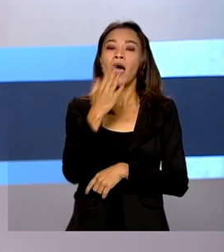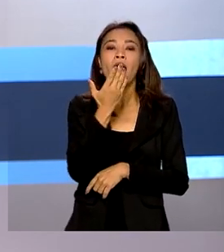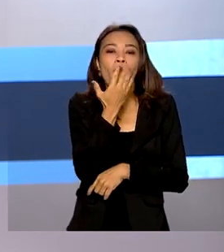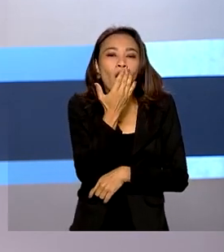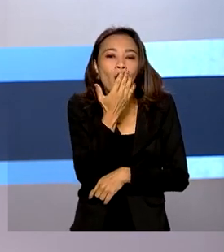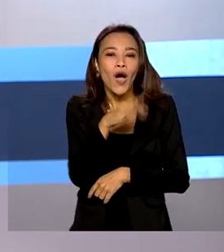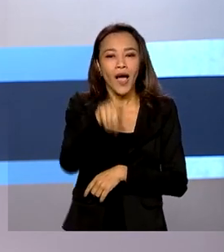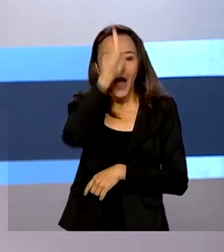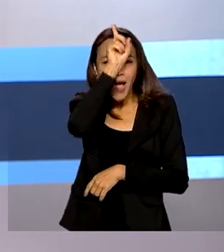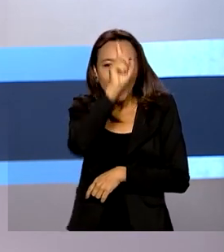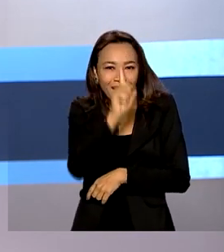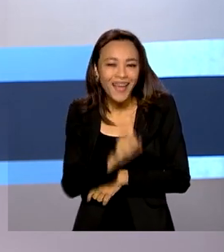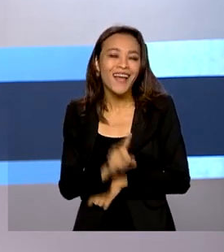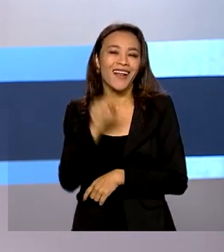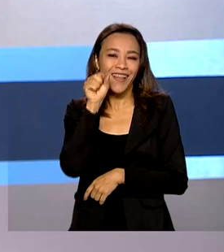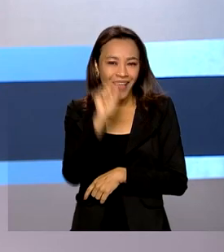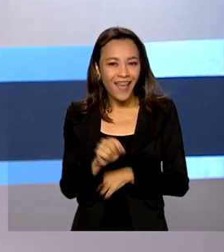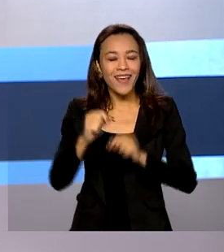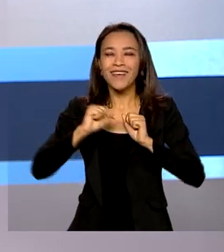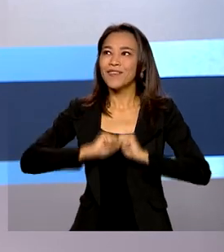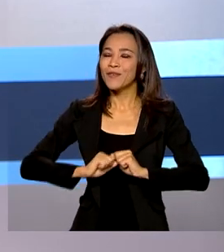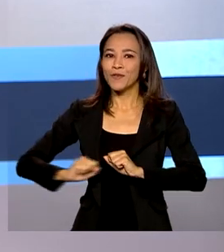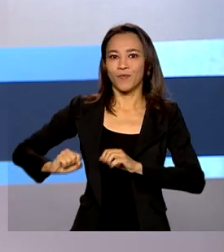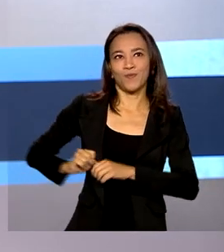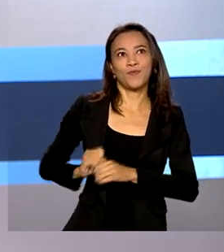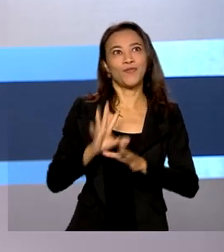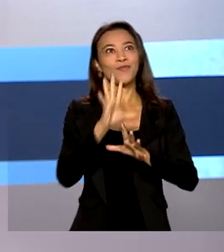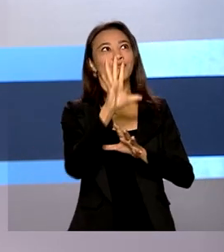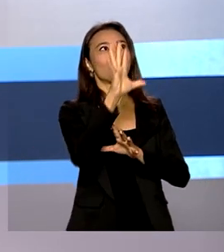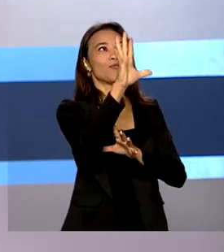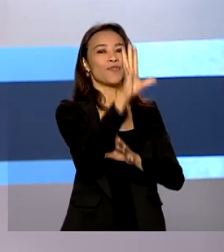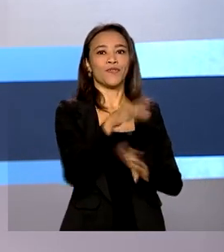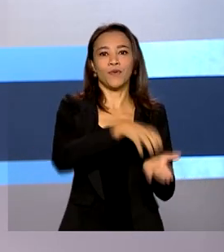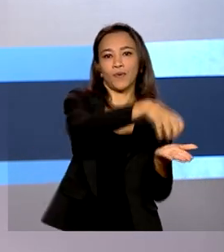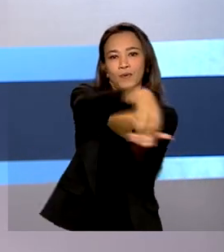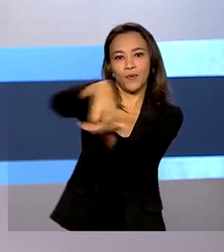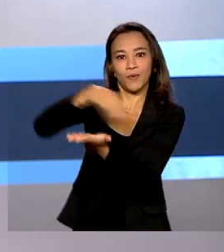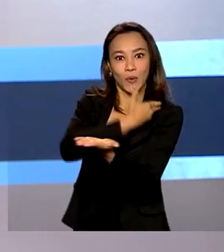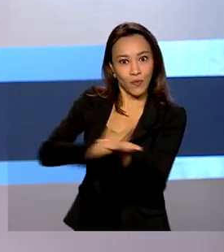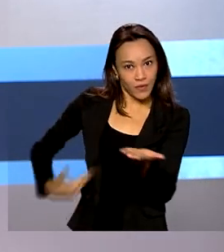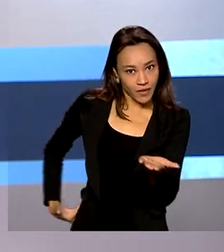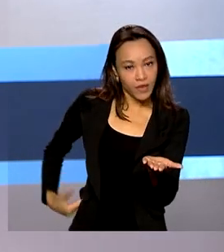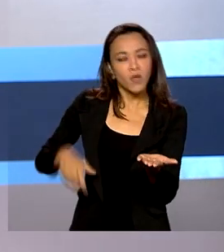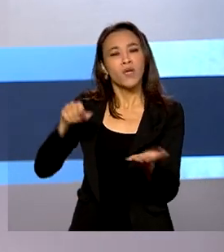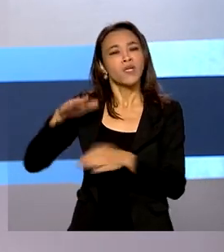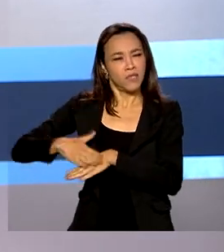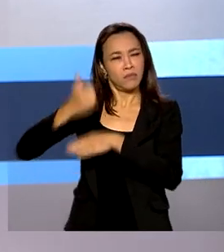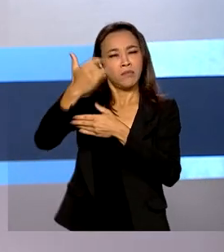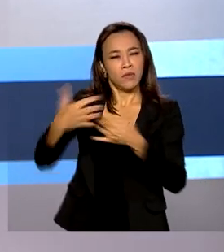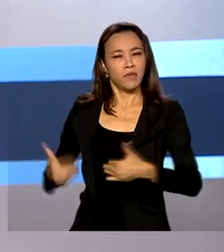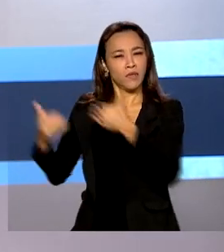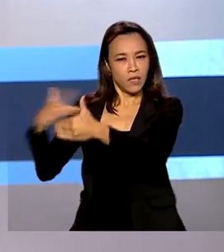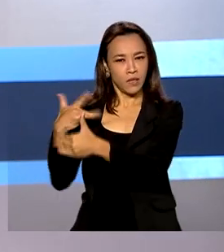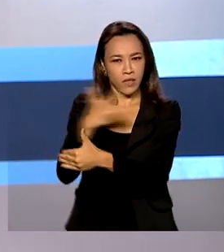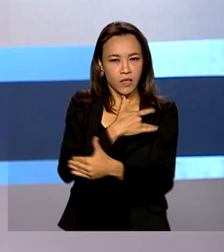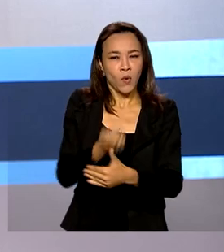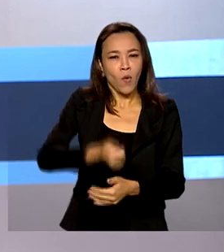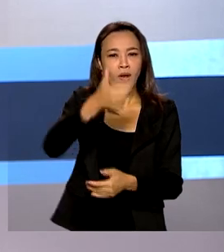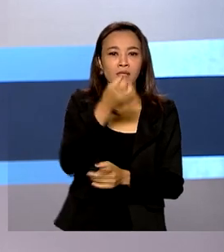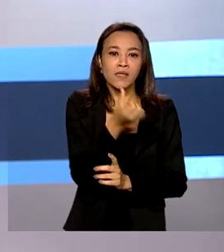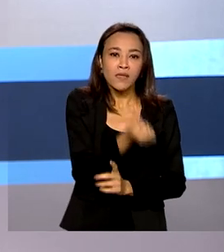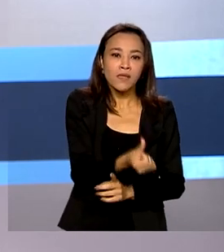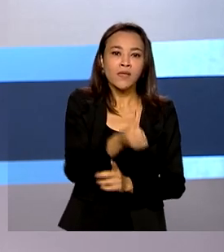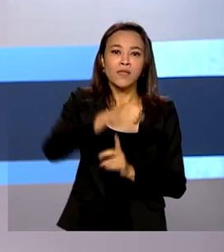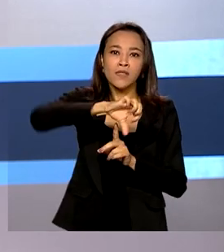amarela está iluminando a fachada de diversos prédios públicos segundo o Ministério da Saúde quase 690